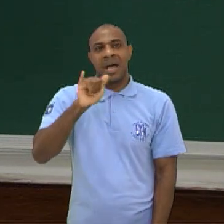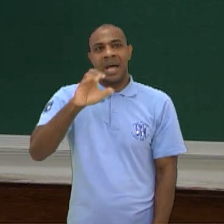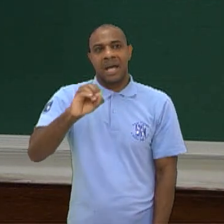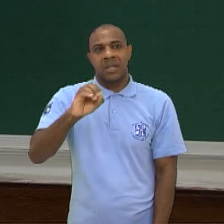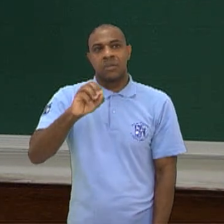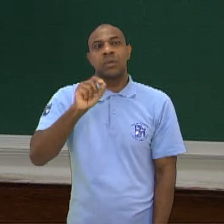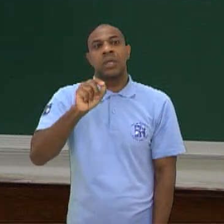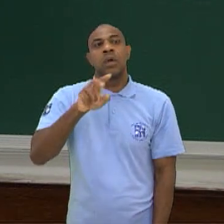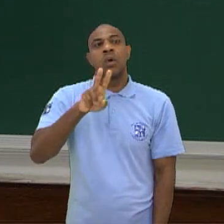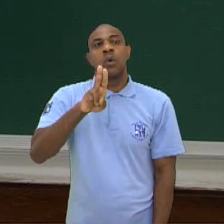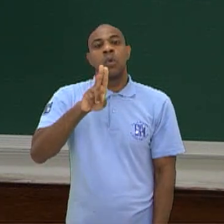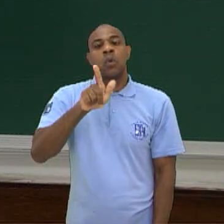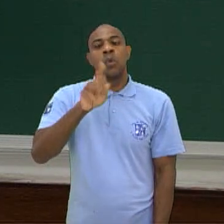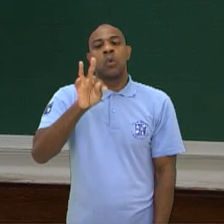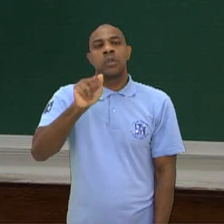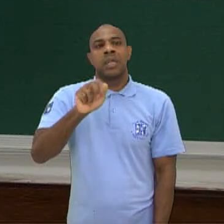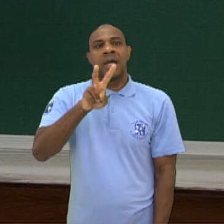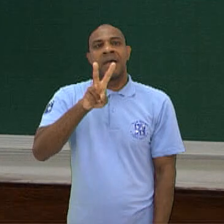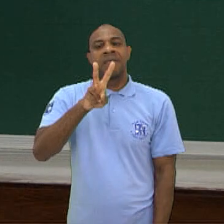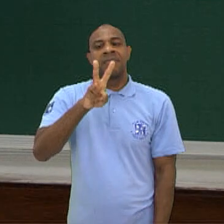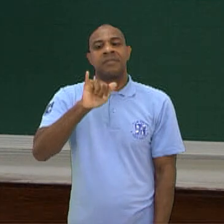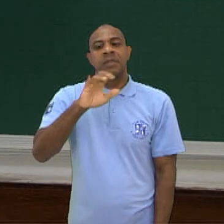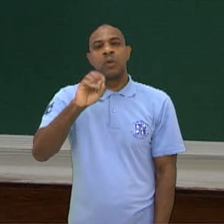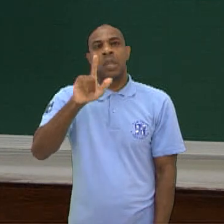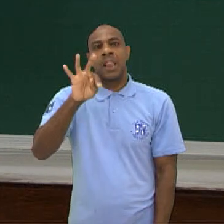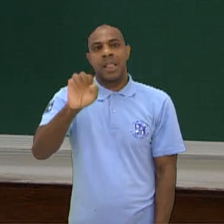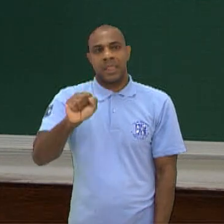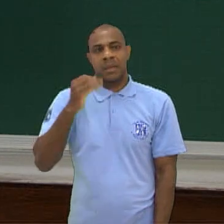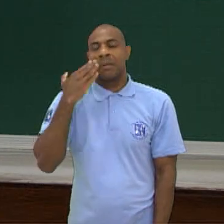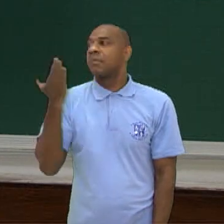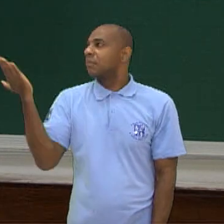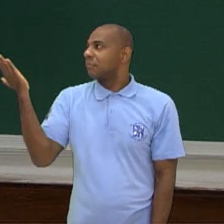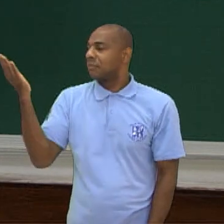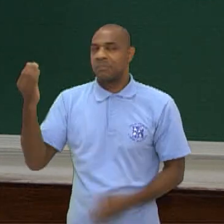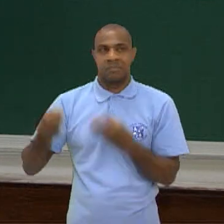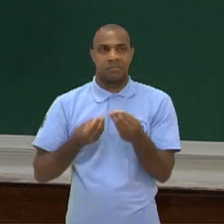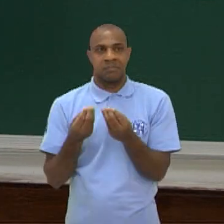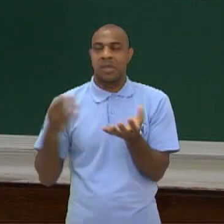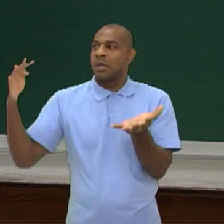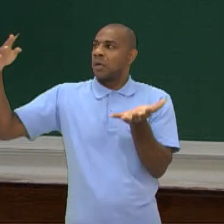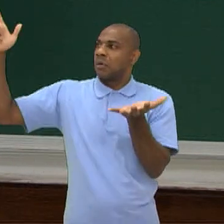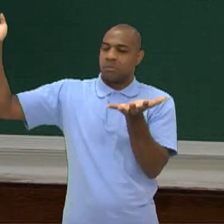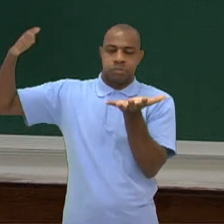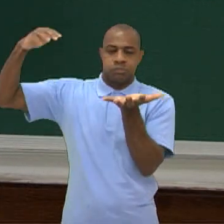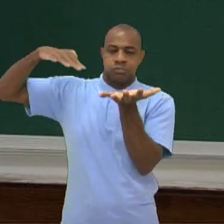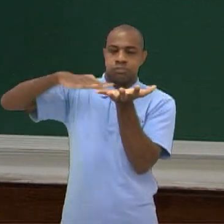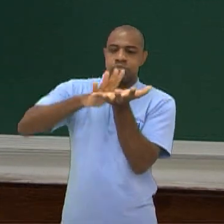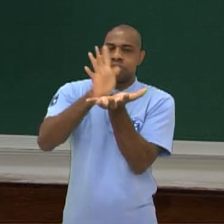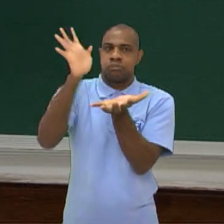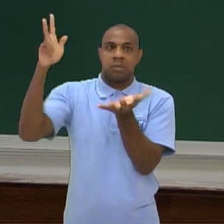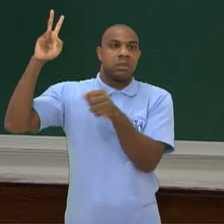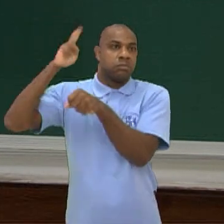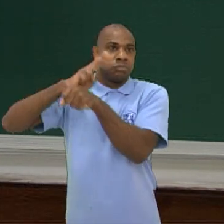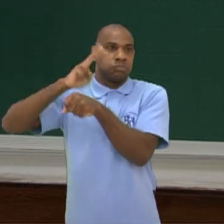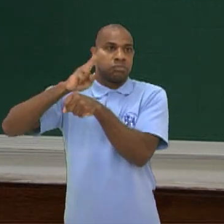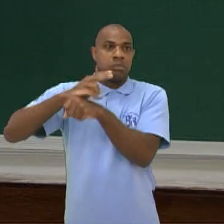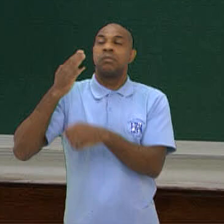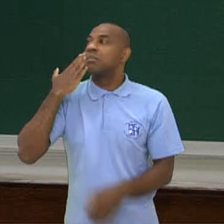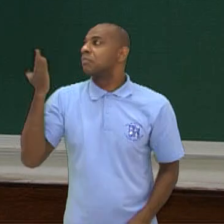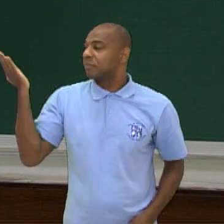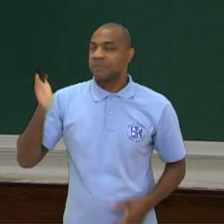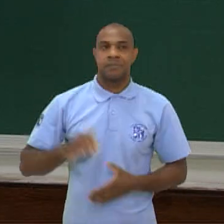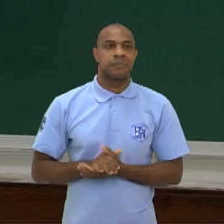camada protetora protegendo a Terra. Olha que bacana. Então, o ozônio é muito importante. Aqui, para a gente, ele é tóxico. Lá em cima, ele é um super-herói quase,